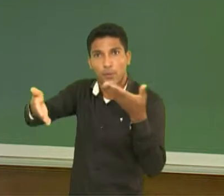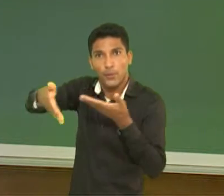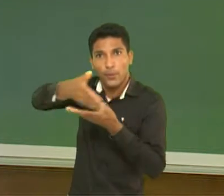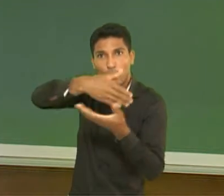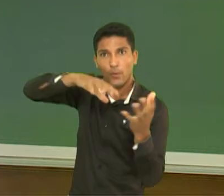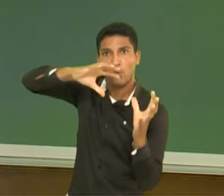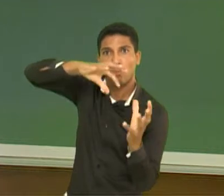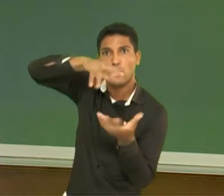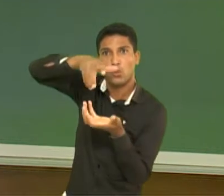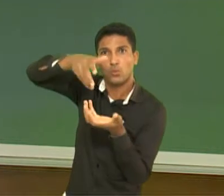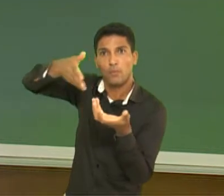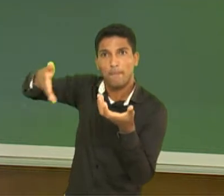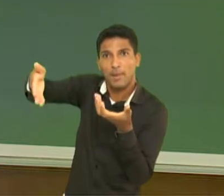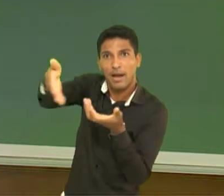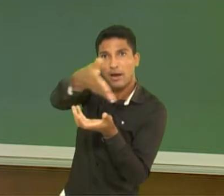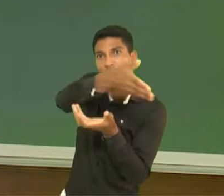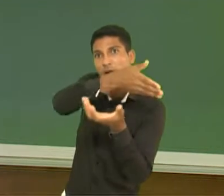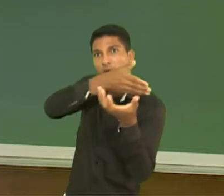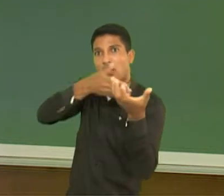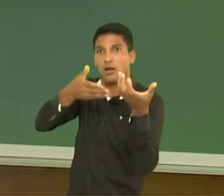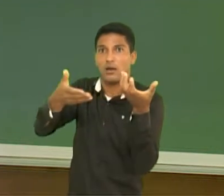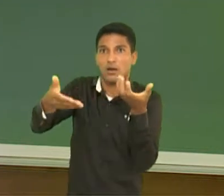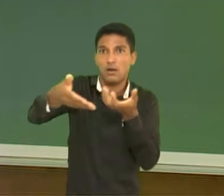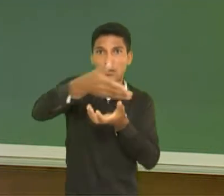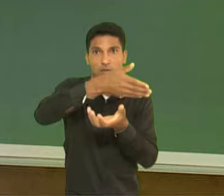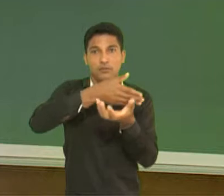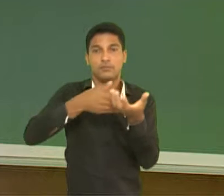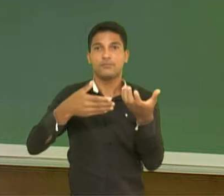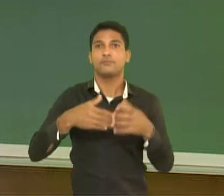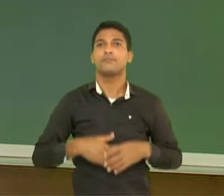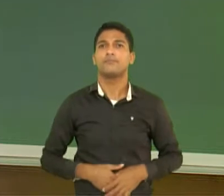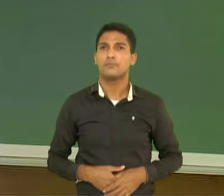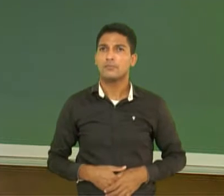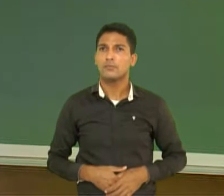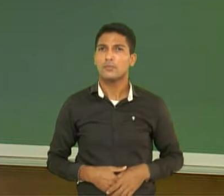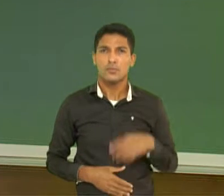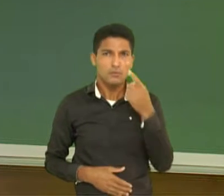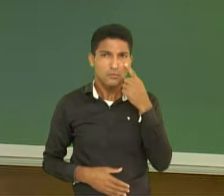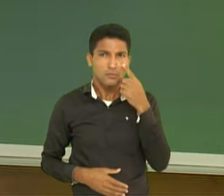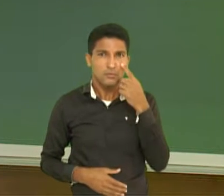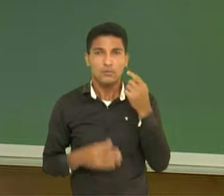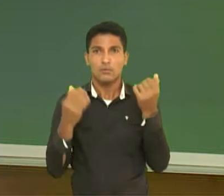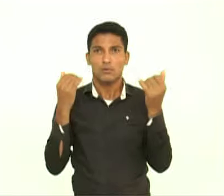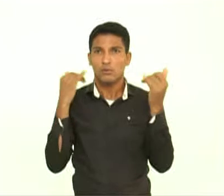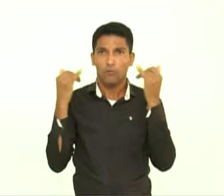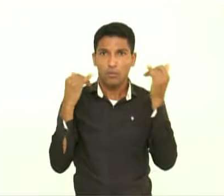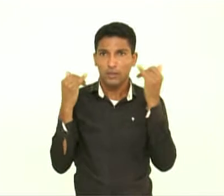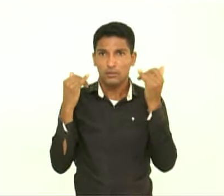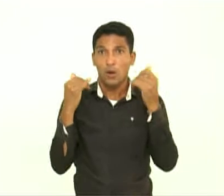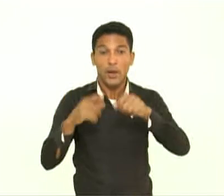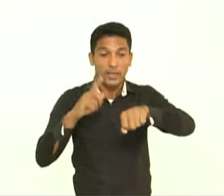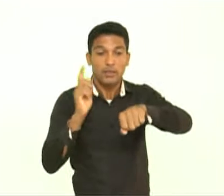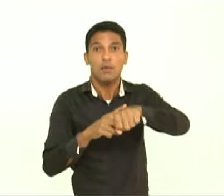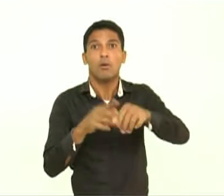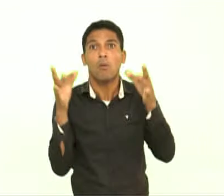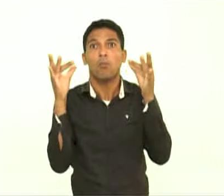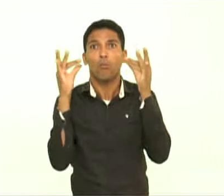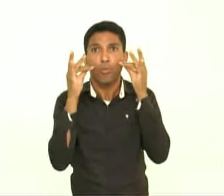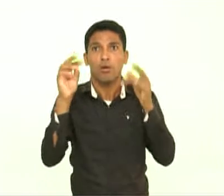aproximação. As informações transmitidas em tempo real, olha a palavra de novo, passaram a